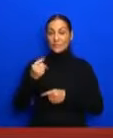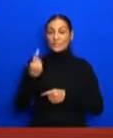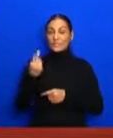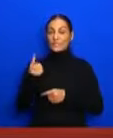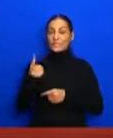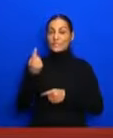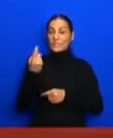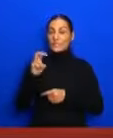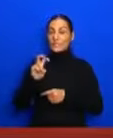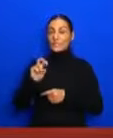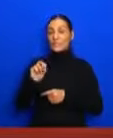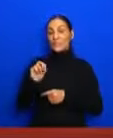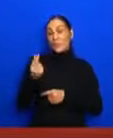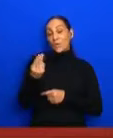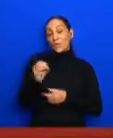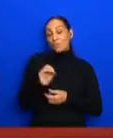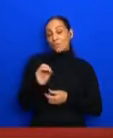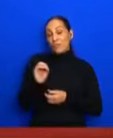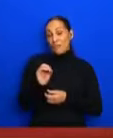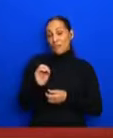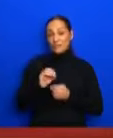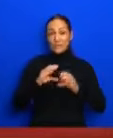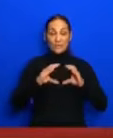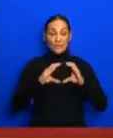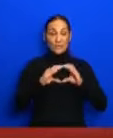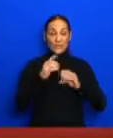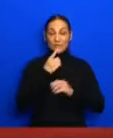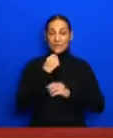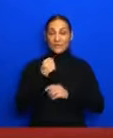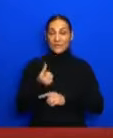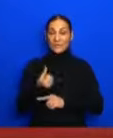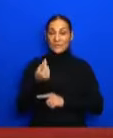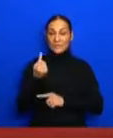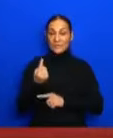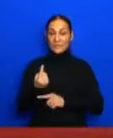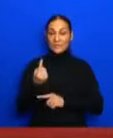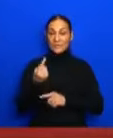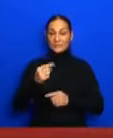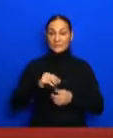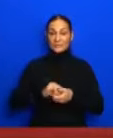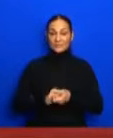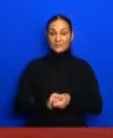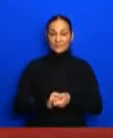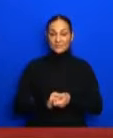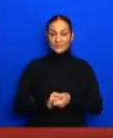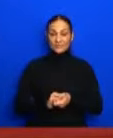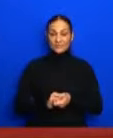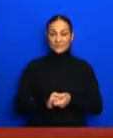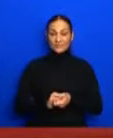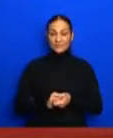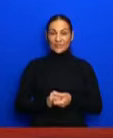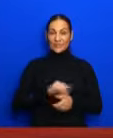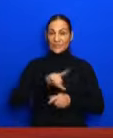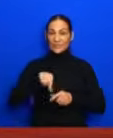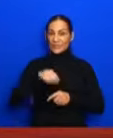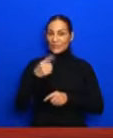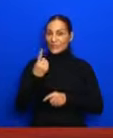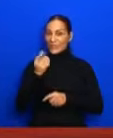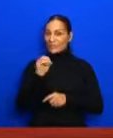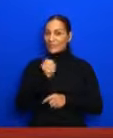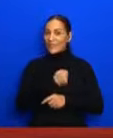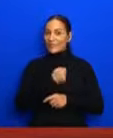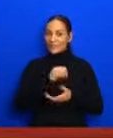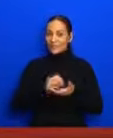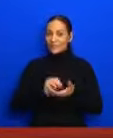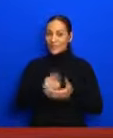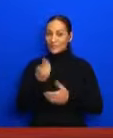17, 16, 15 ou nenhum número. Bola vermelha 61. Vermelha 61. Foram sorteados 10